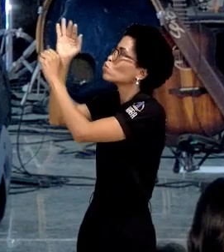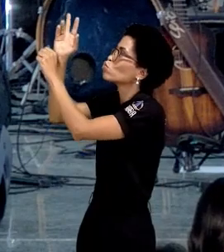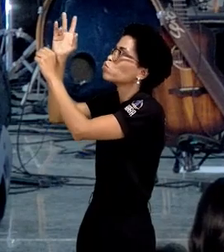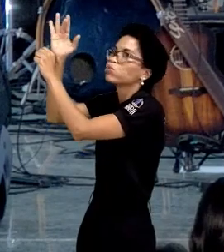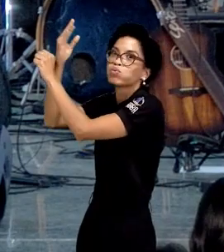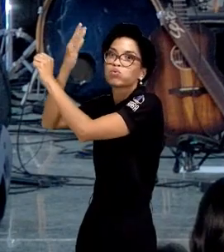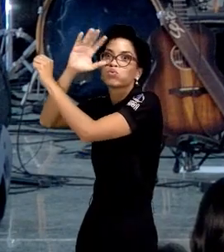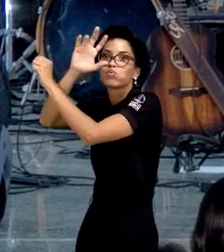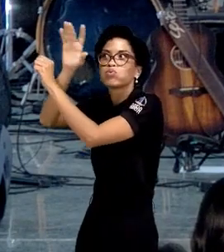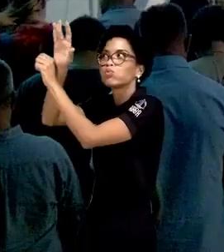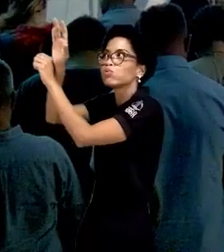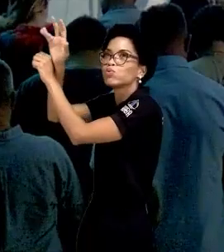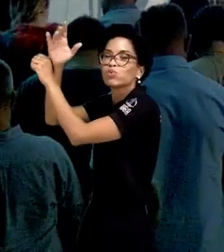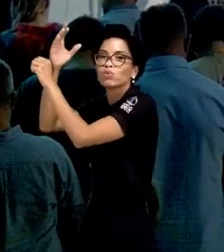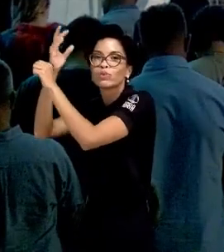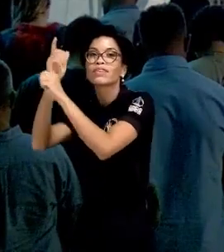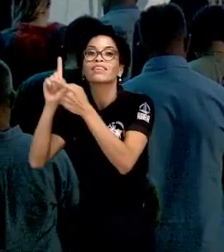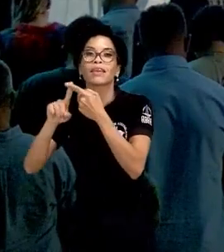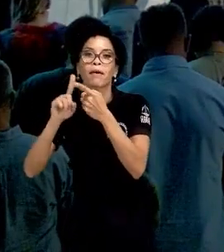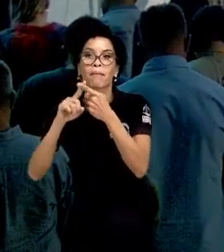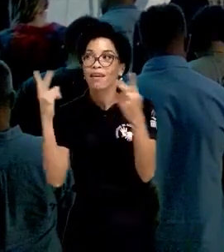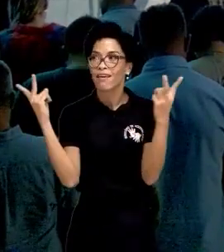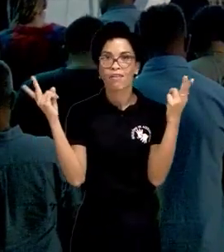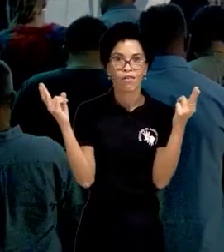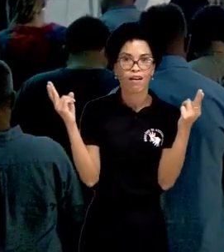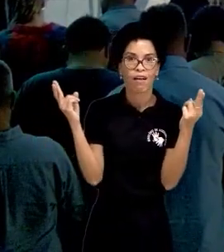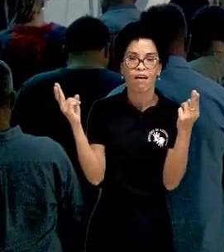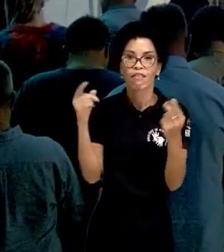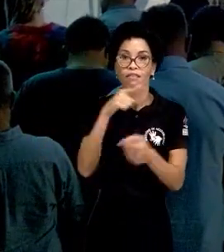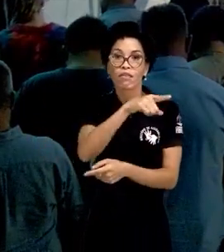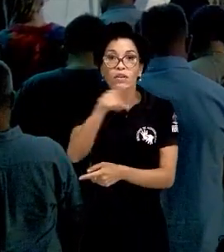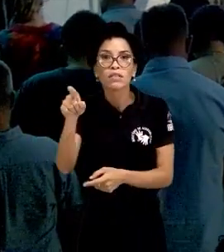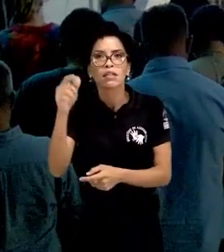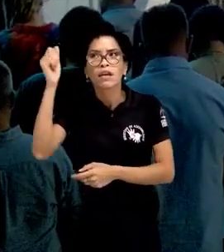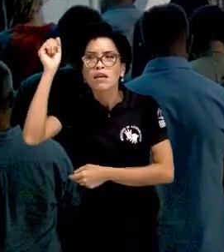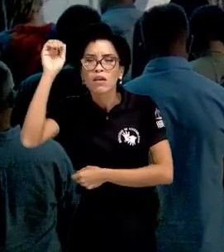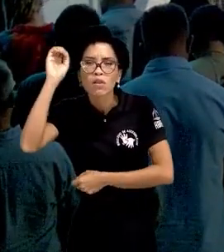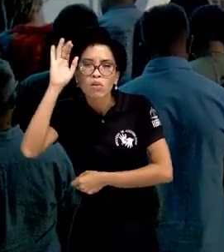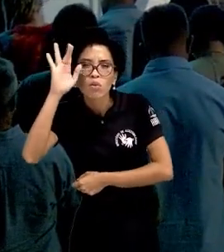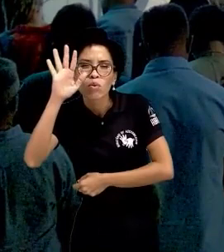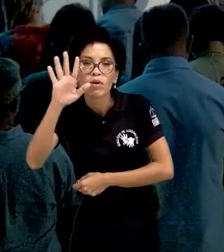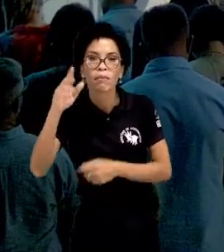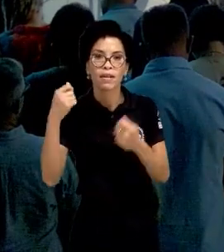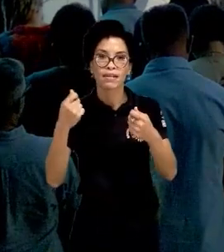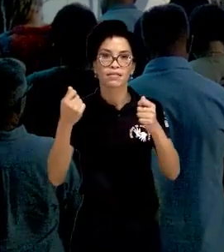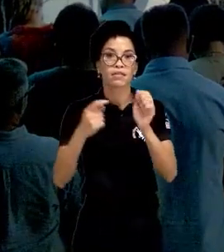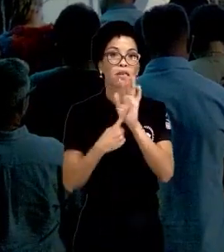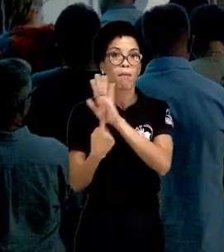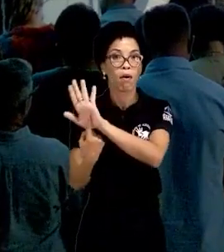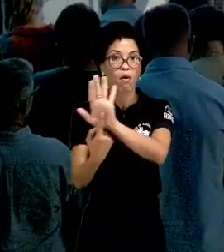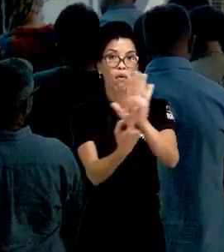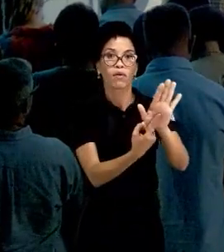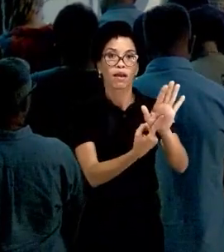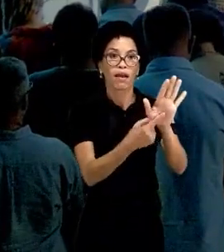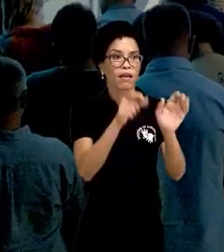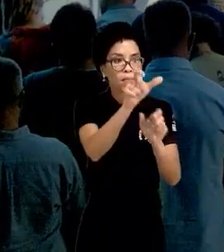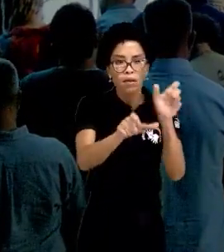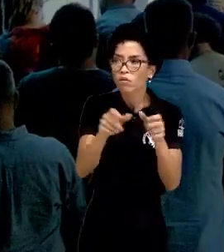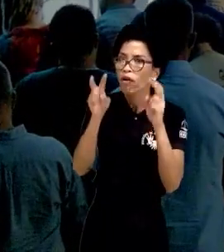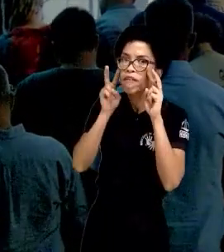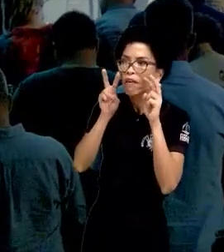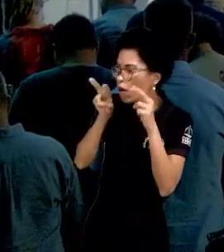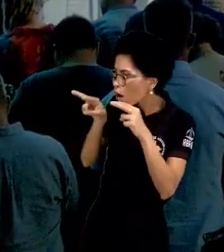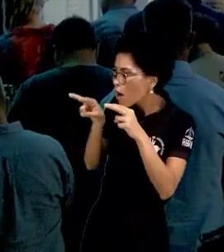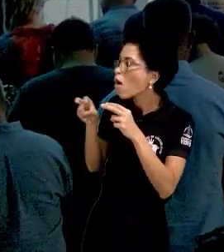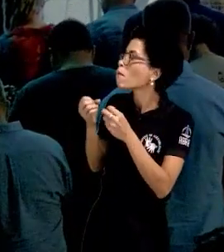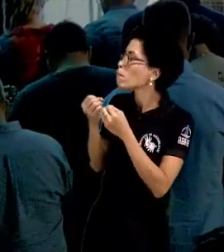para que vejam as suas boas obras e glorifiquem ao Pai de vocês, que está nos céus. Amém? Baixe sua